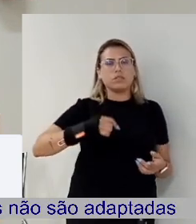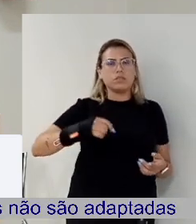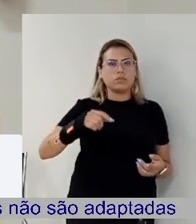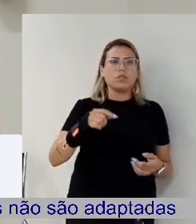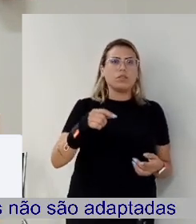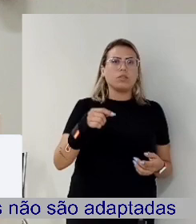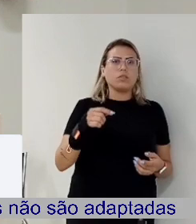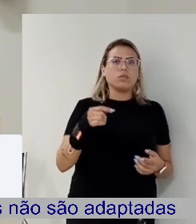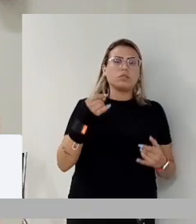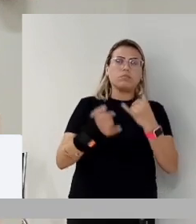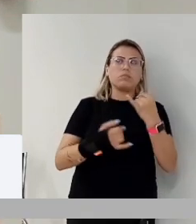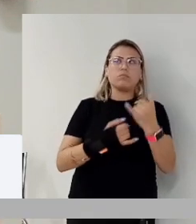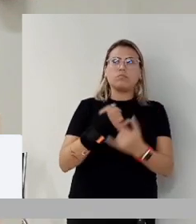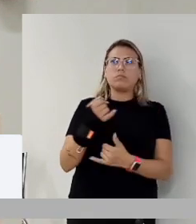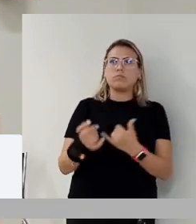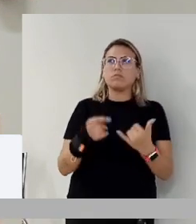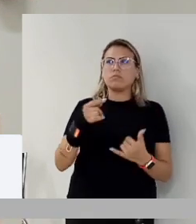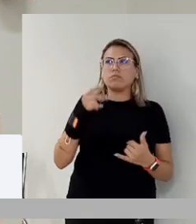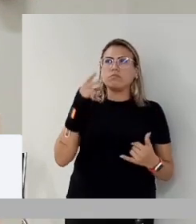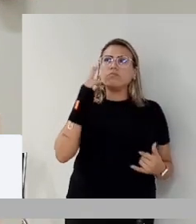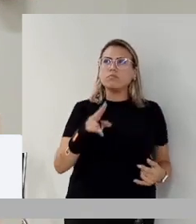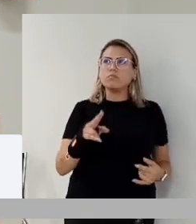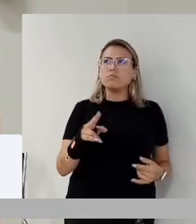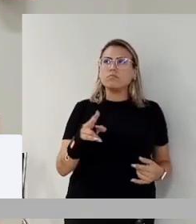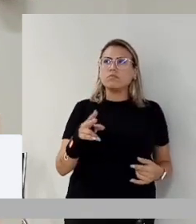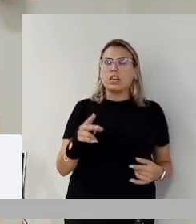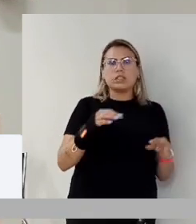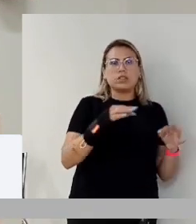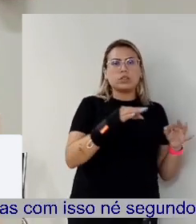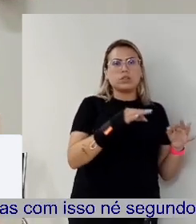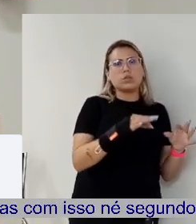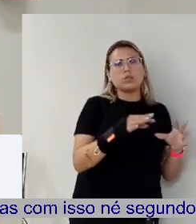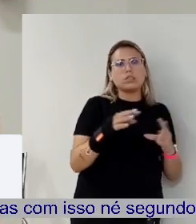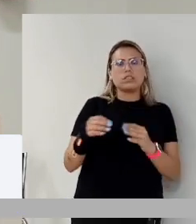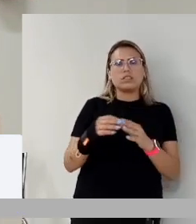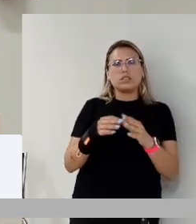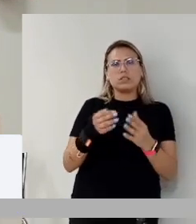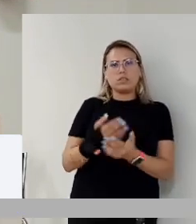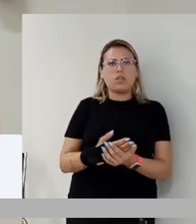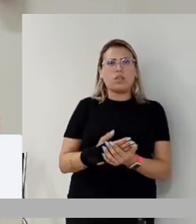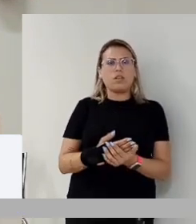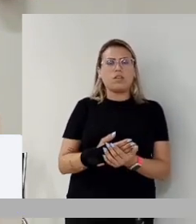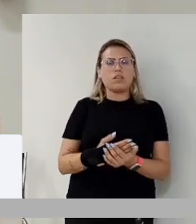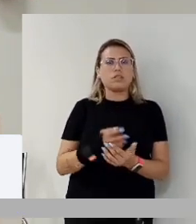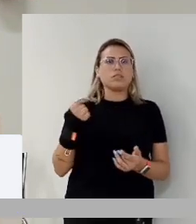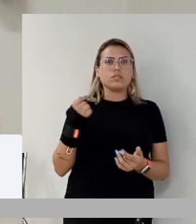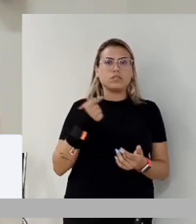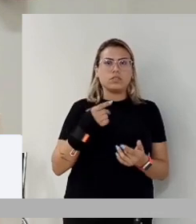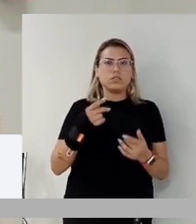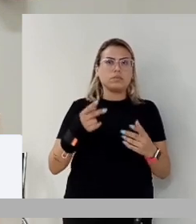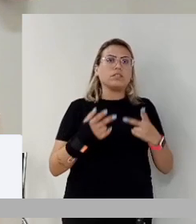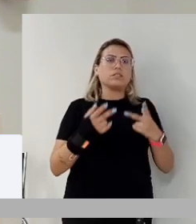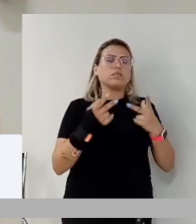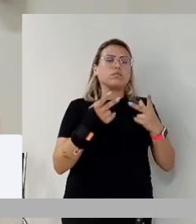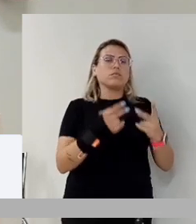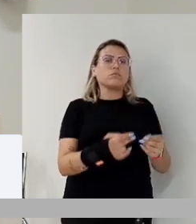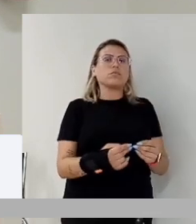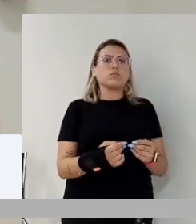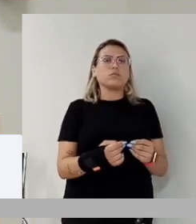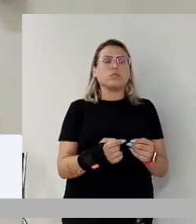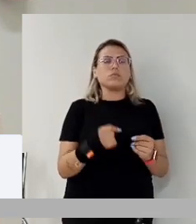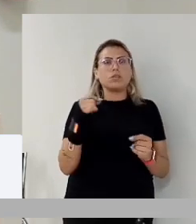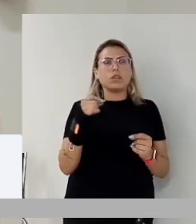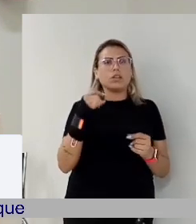de gicana ambiental e Vale lembrar que para todas as escolas aqui nós nós presenteamos e ofertamos um